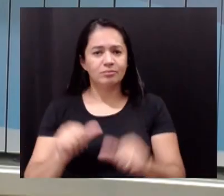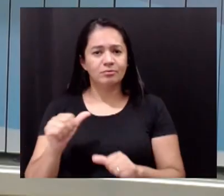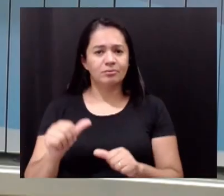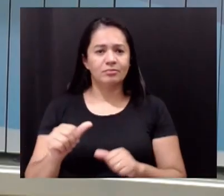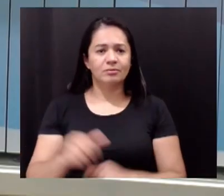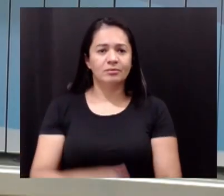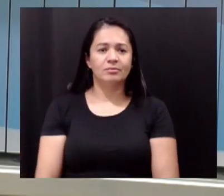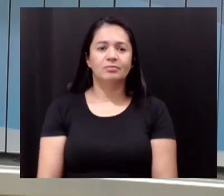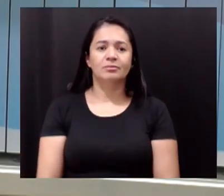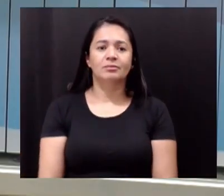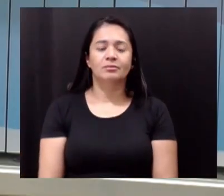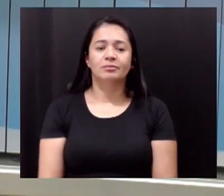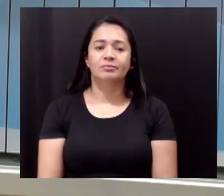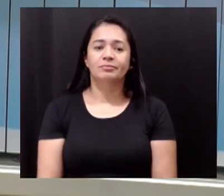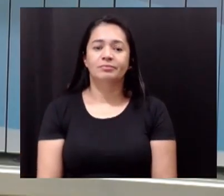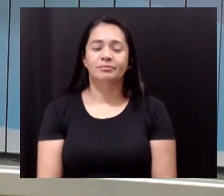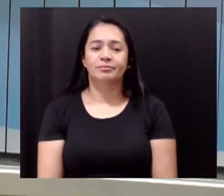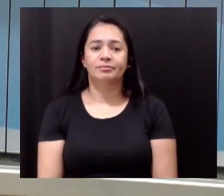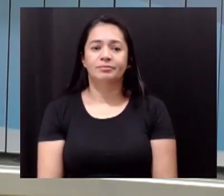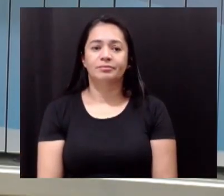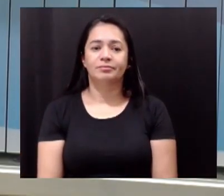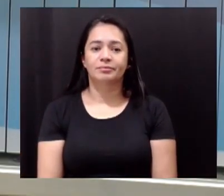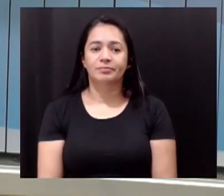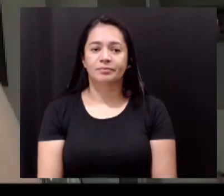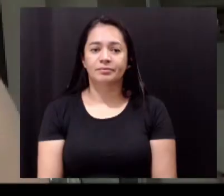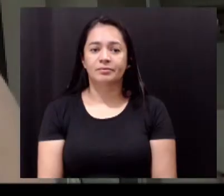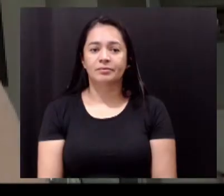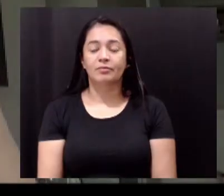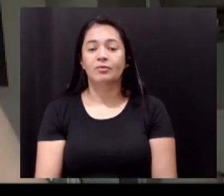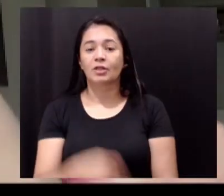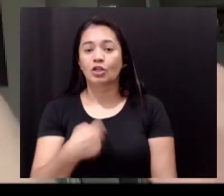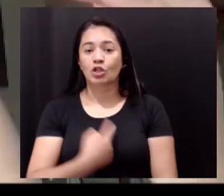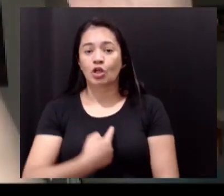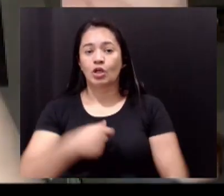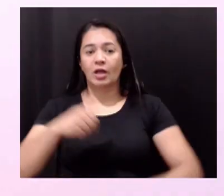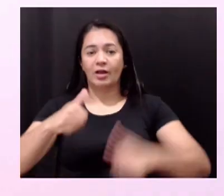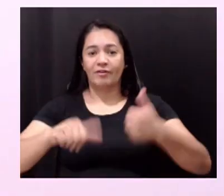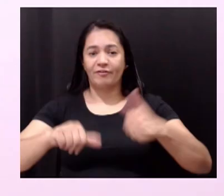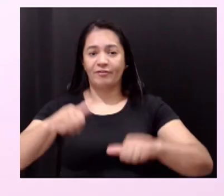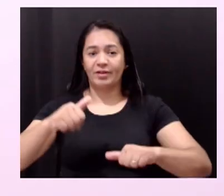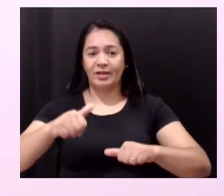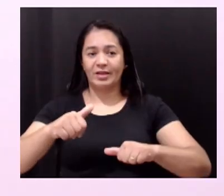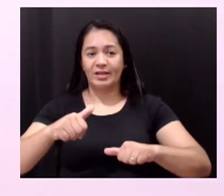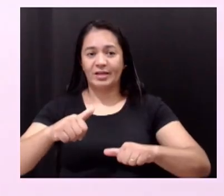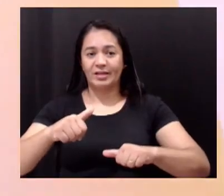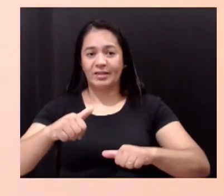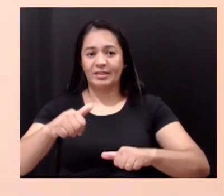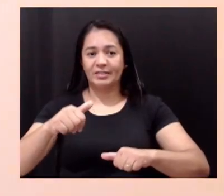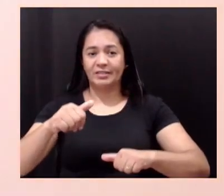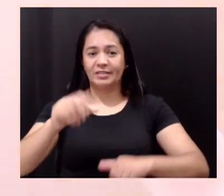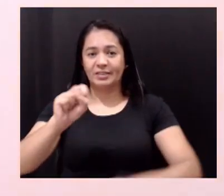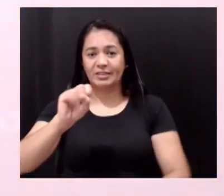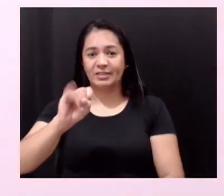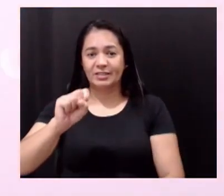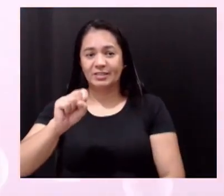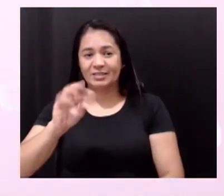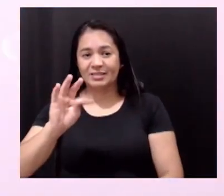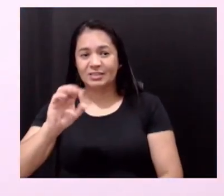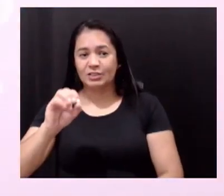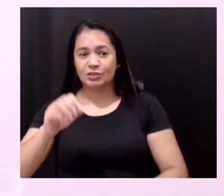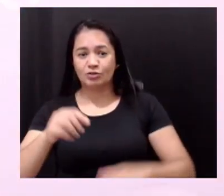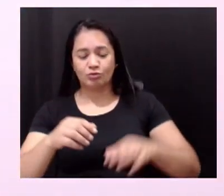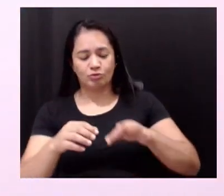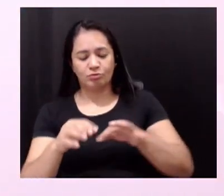A gente tem a avaliação de cisto ovariano, uma recomendação muito precisa, isso por